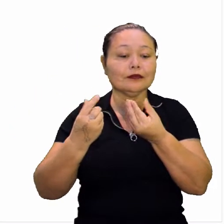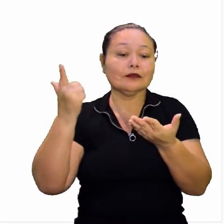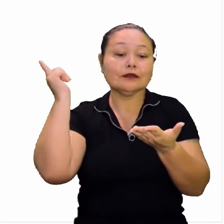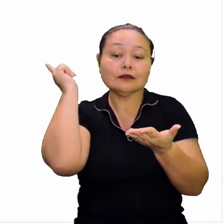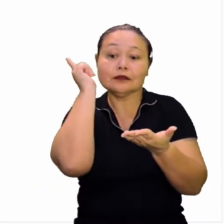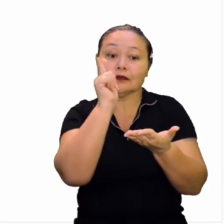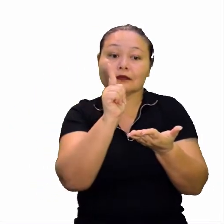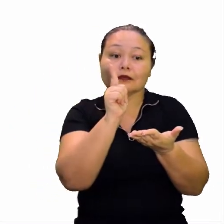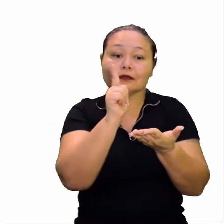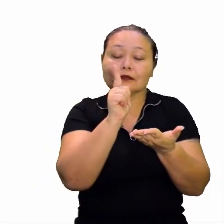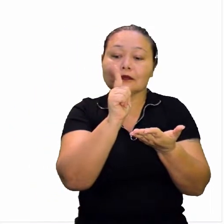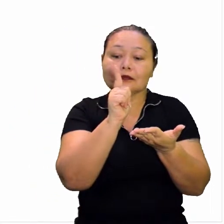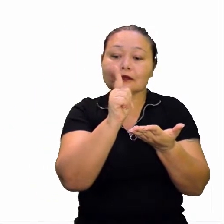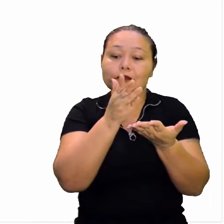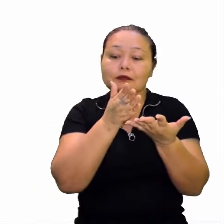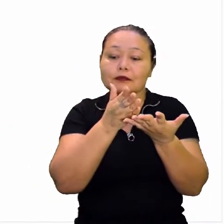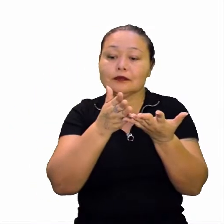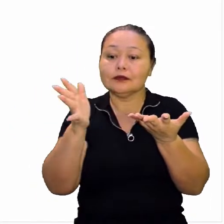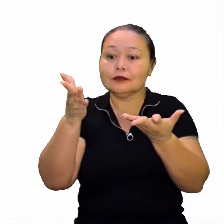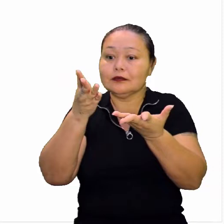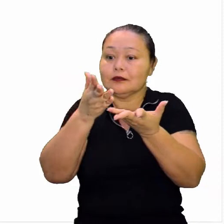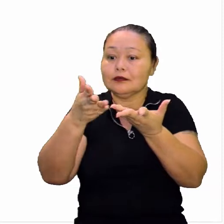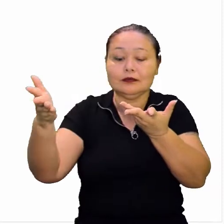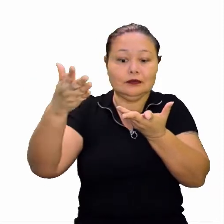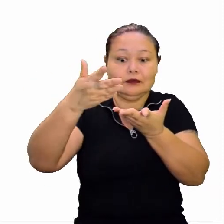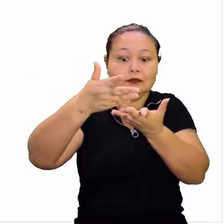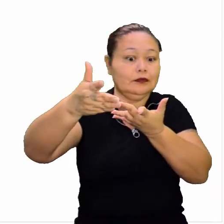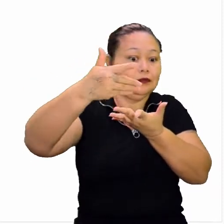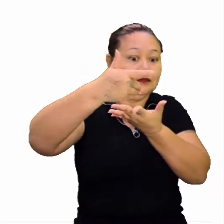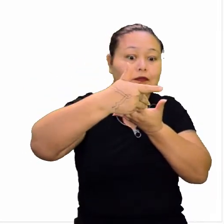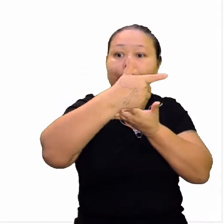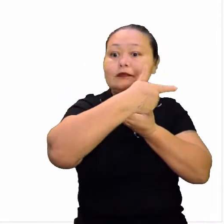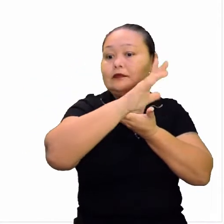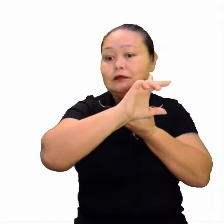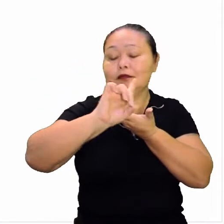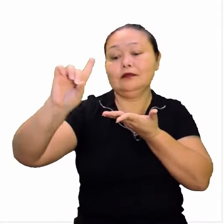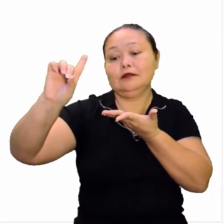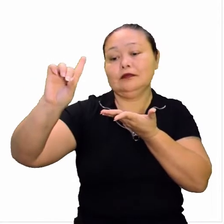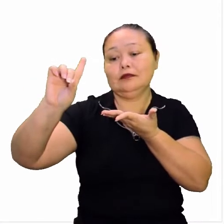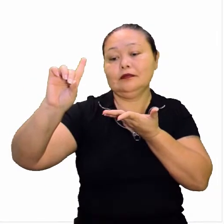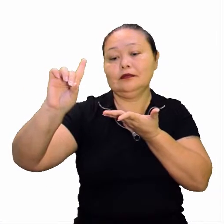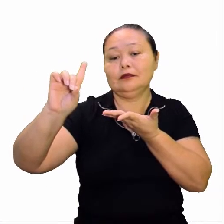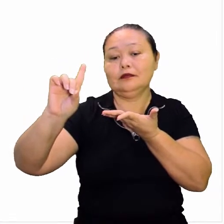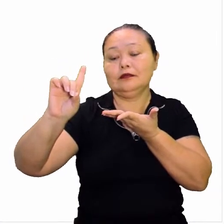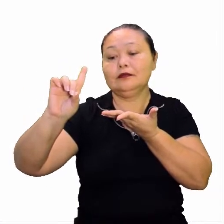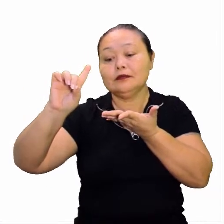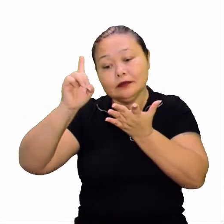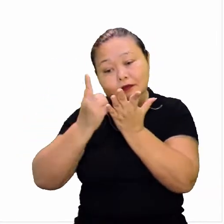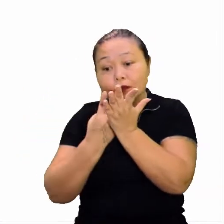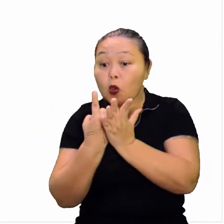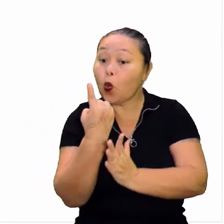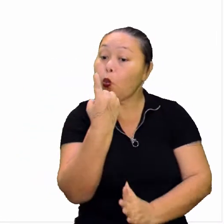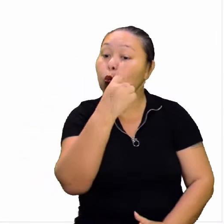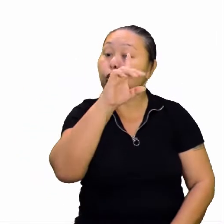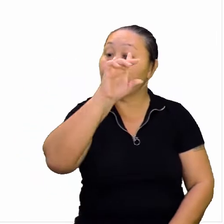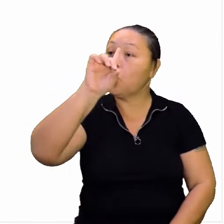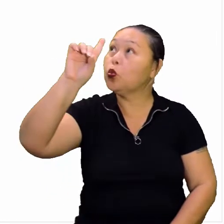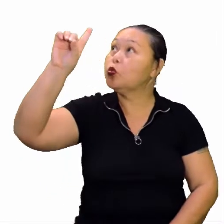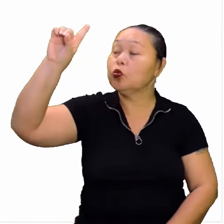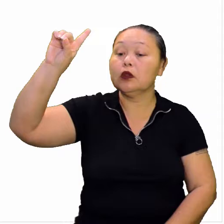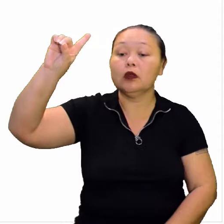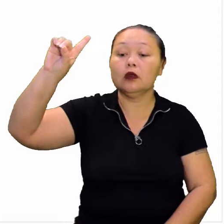conseguiram abolir os demais deuses e o único Deus que